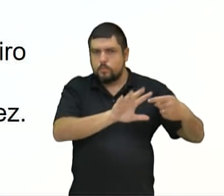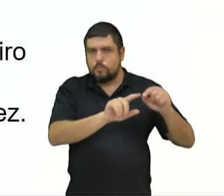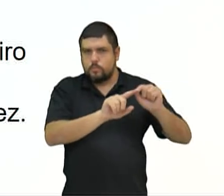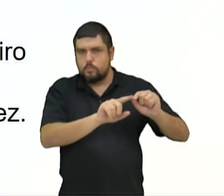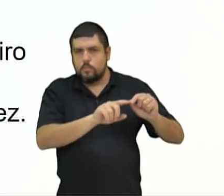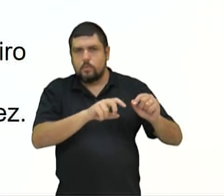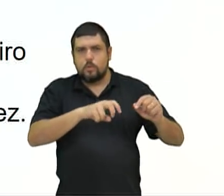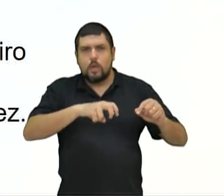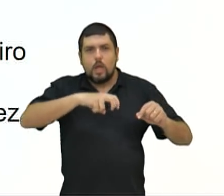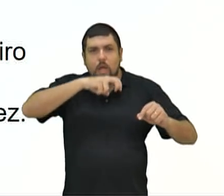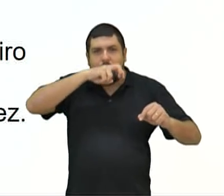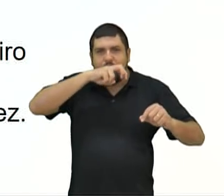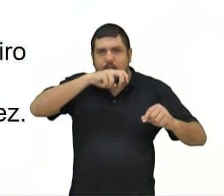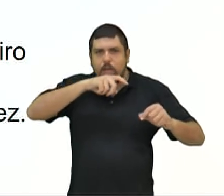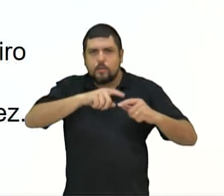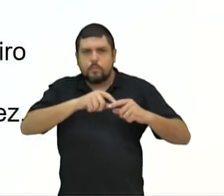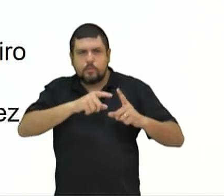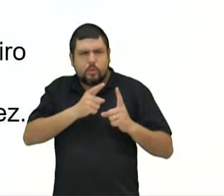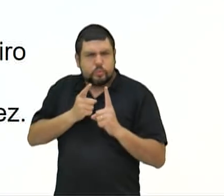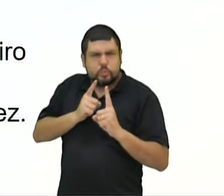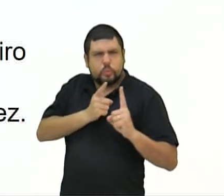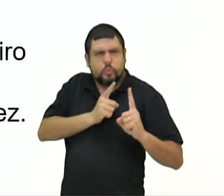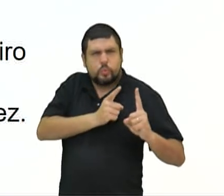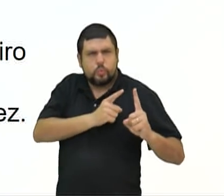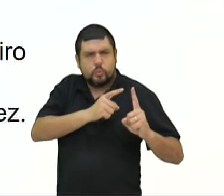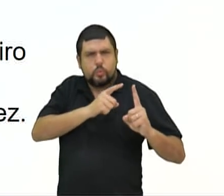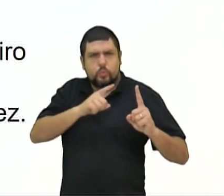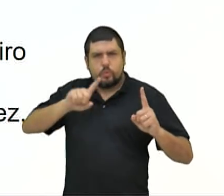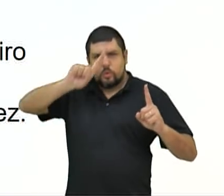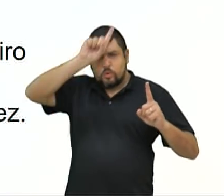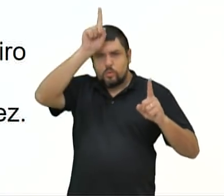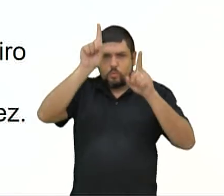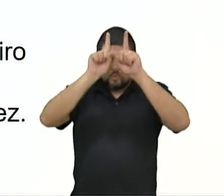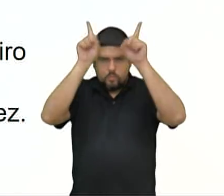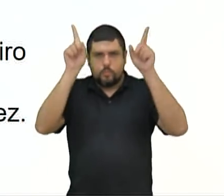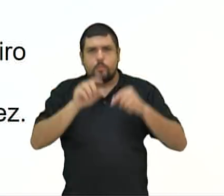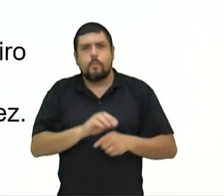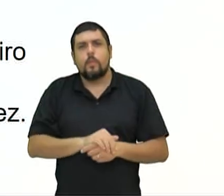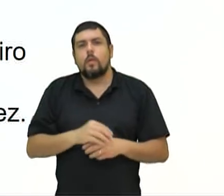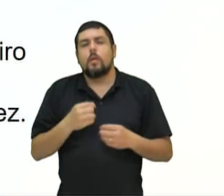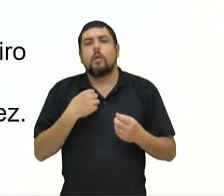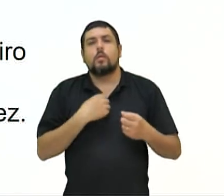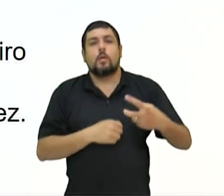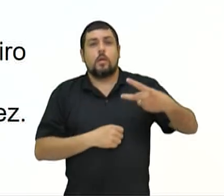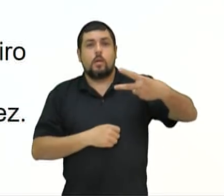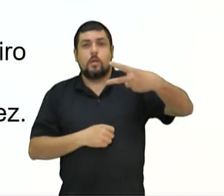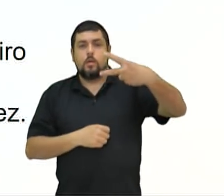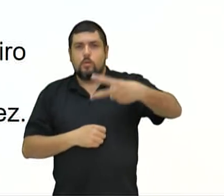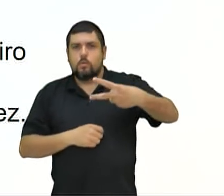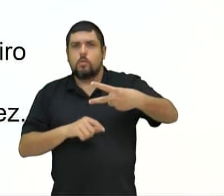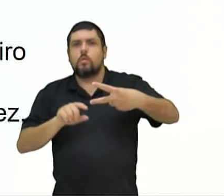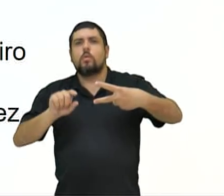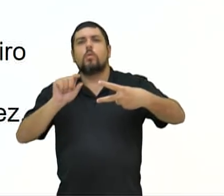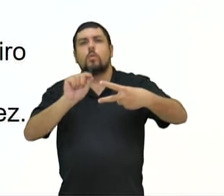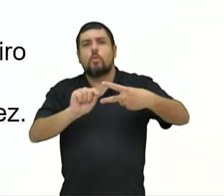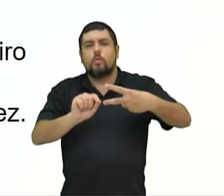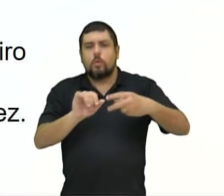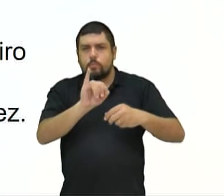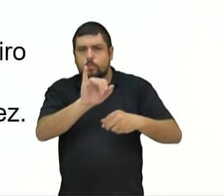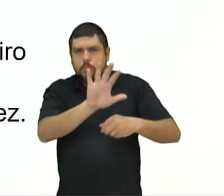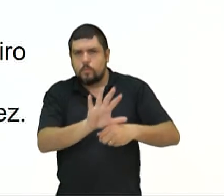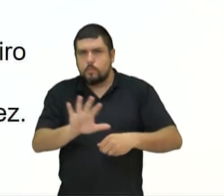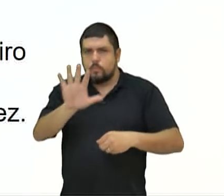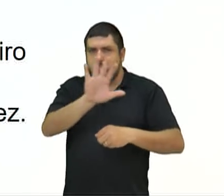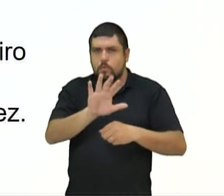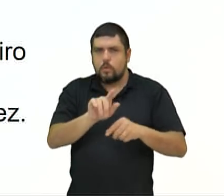correndo atrás do Cebolinha. No segundo quadrinho, a gente tem as duas linguagens, a linguagem verbal e a linguagem